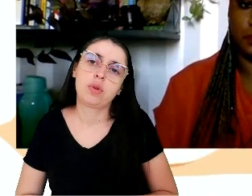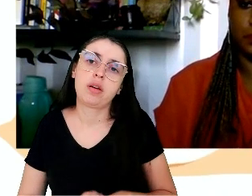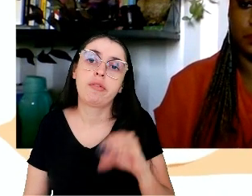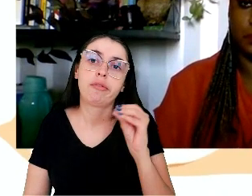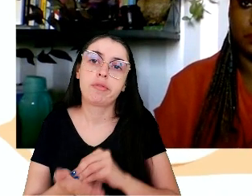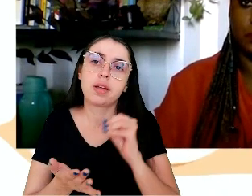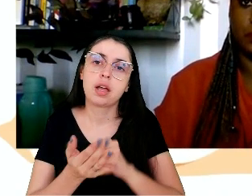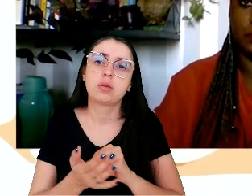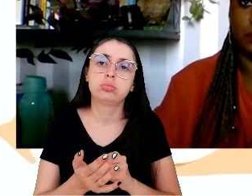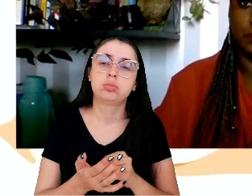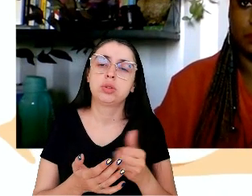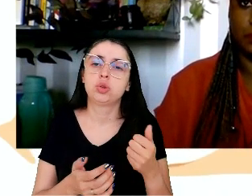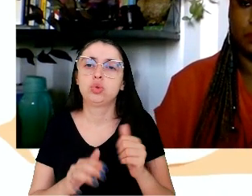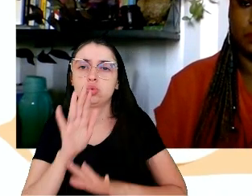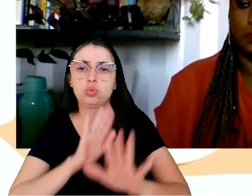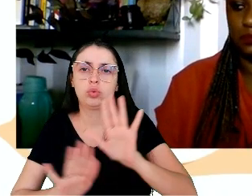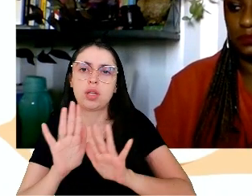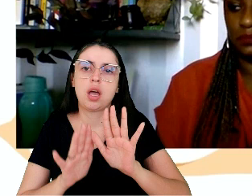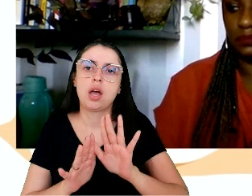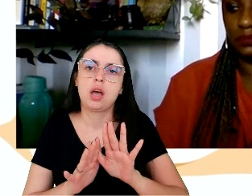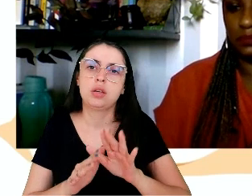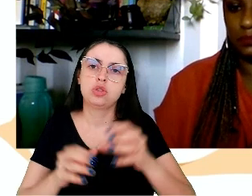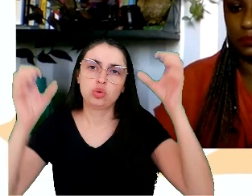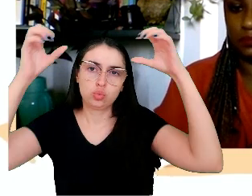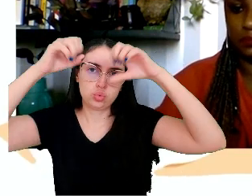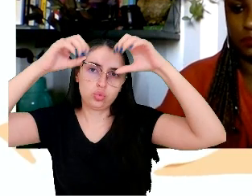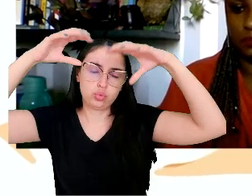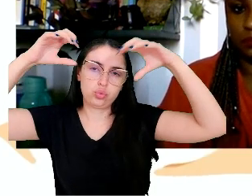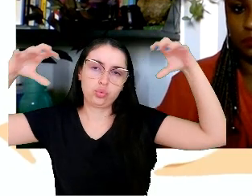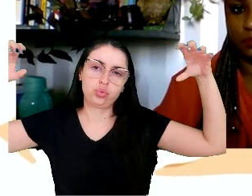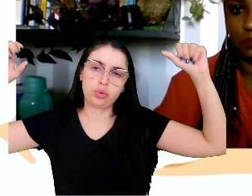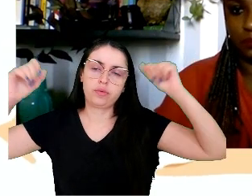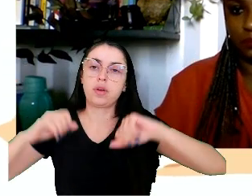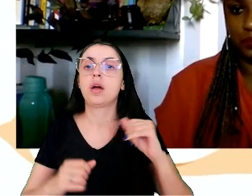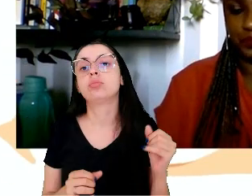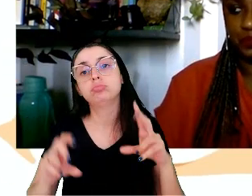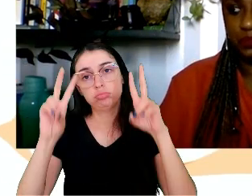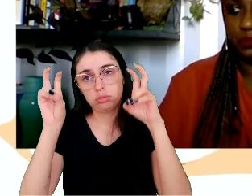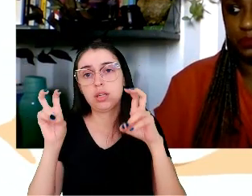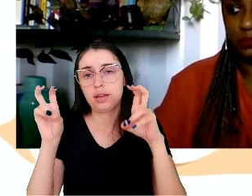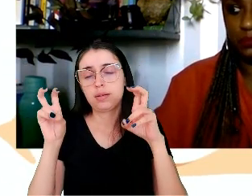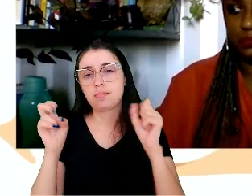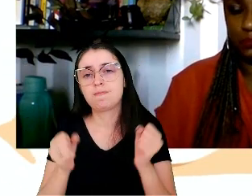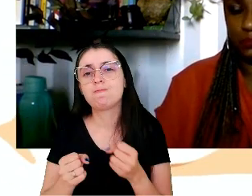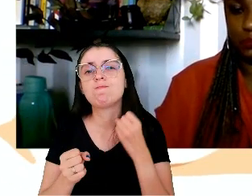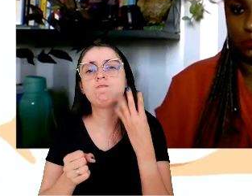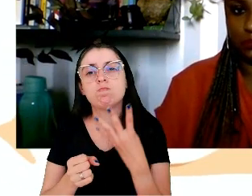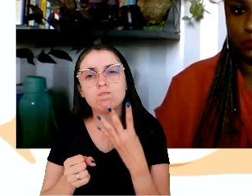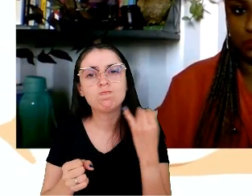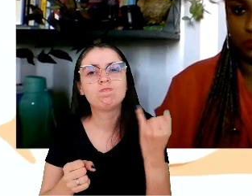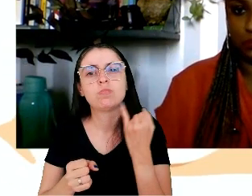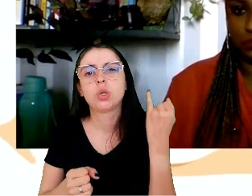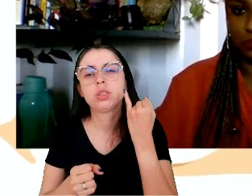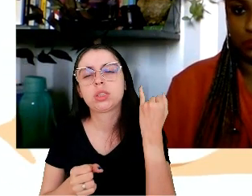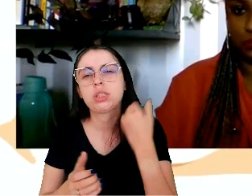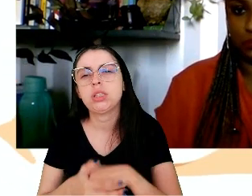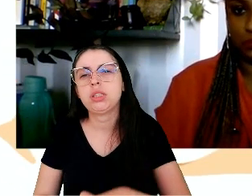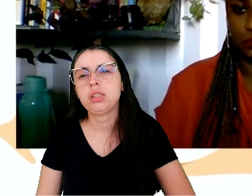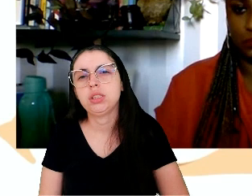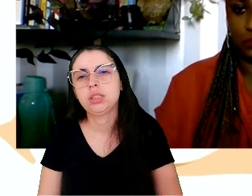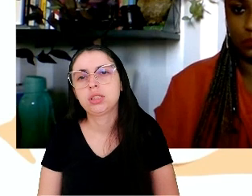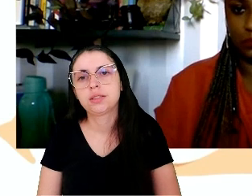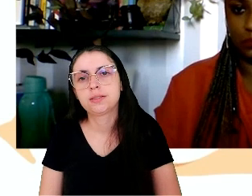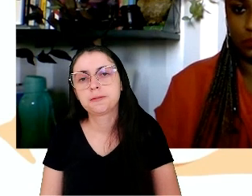de aproveitamento, né, da água das chuvas. Então, um tema realmente muito relevante.